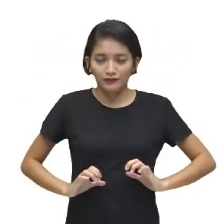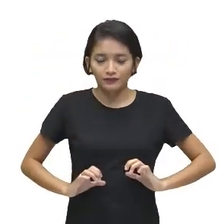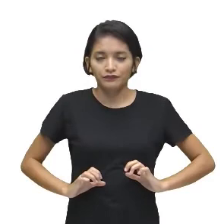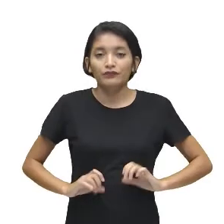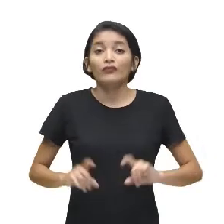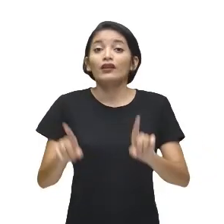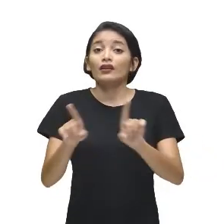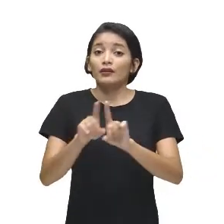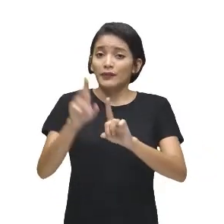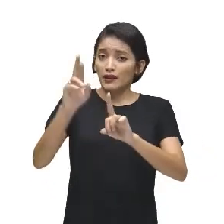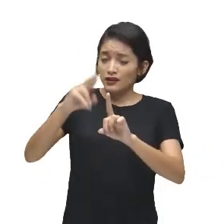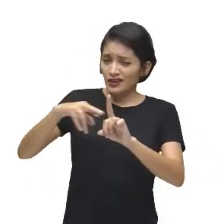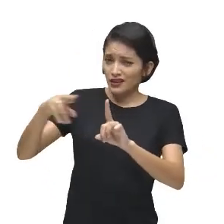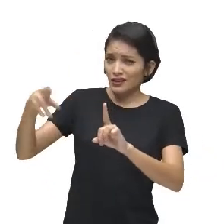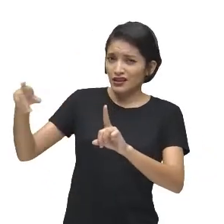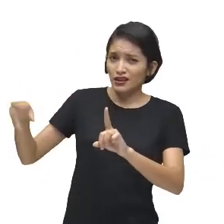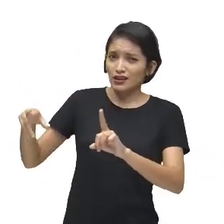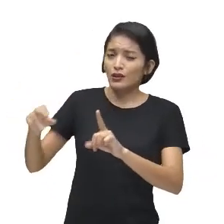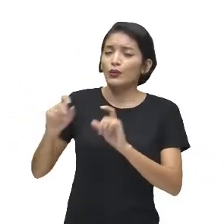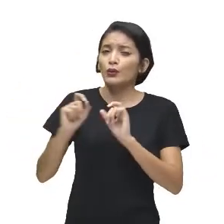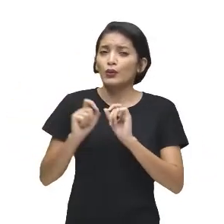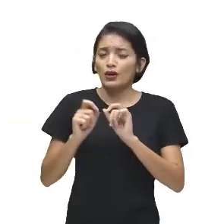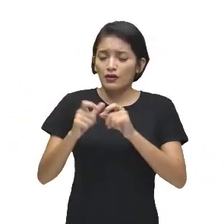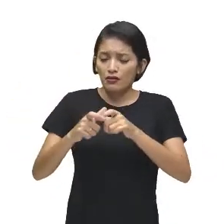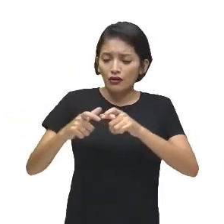toda religião tem a sua dimensão